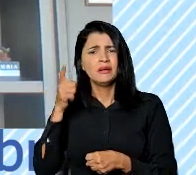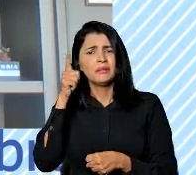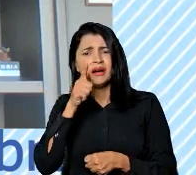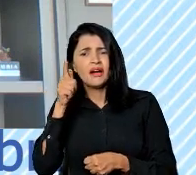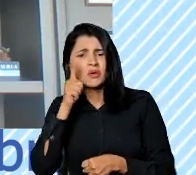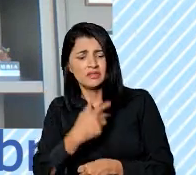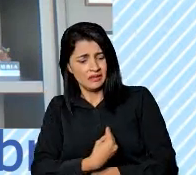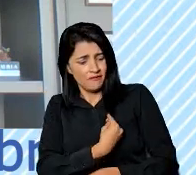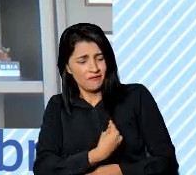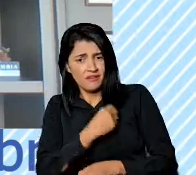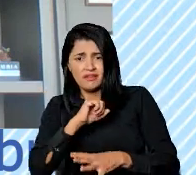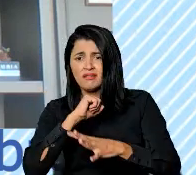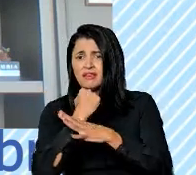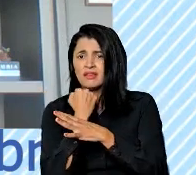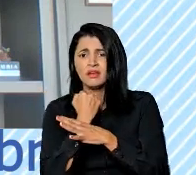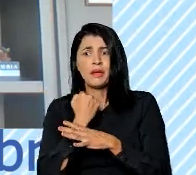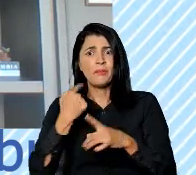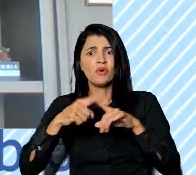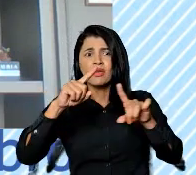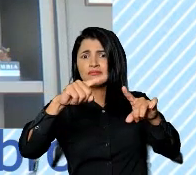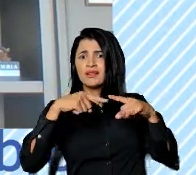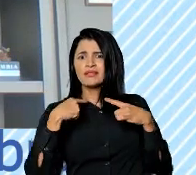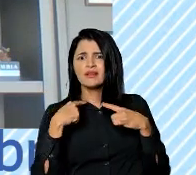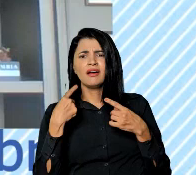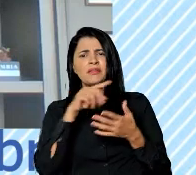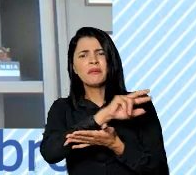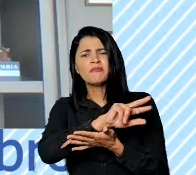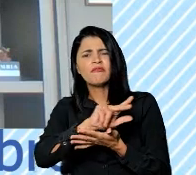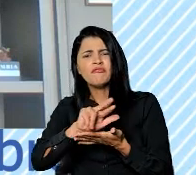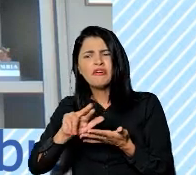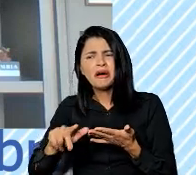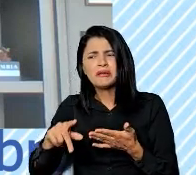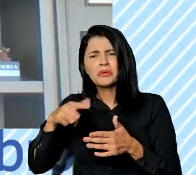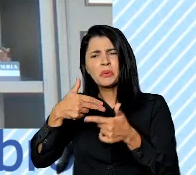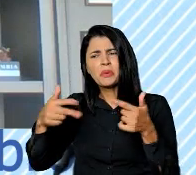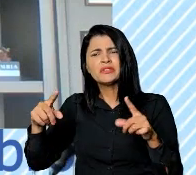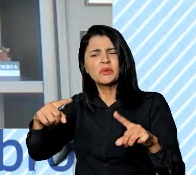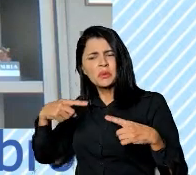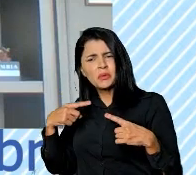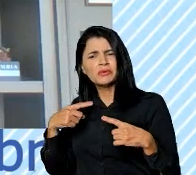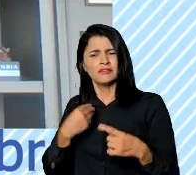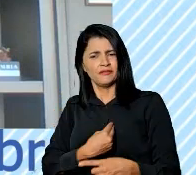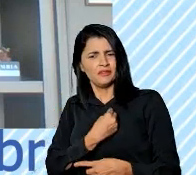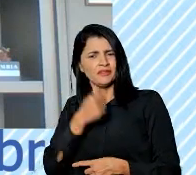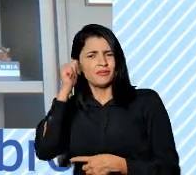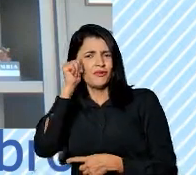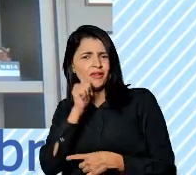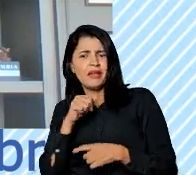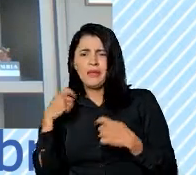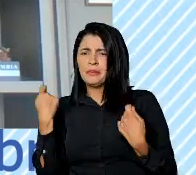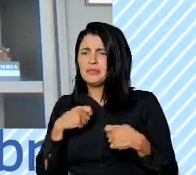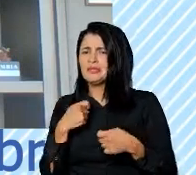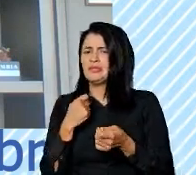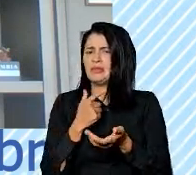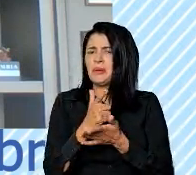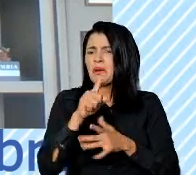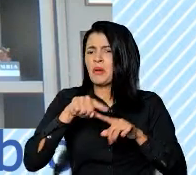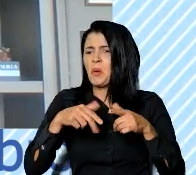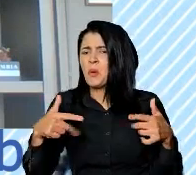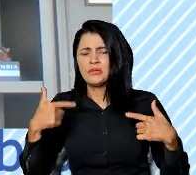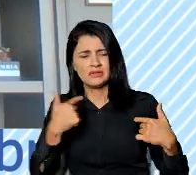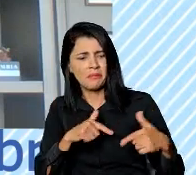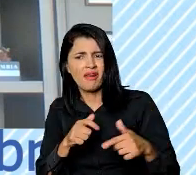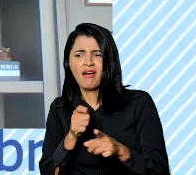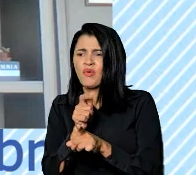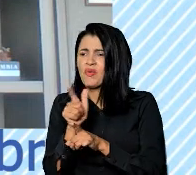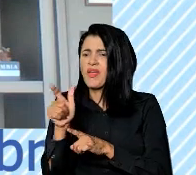suas vidas, que estão ameaçadas pelos mais diversos fatores, como eu já citei, e tem que correr atrás do seu sustento, da sua moradia, e